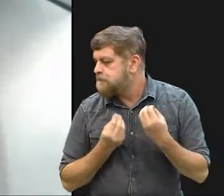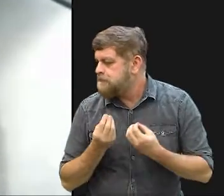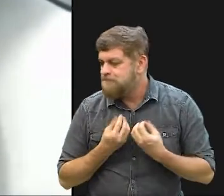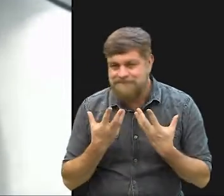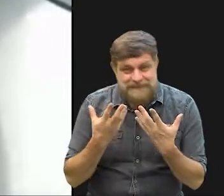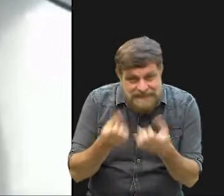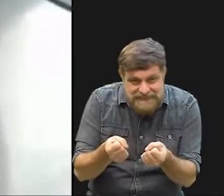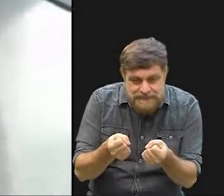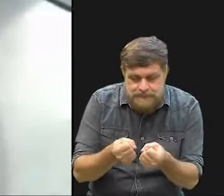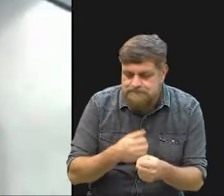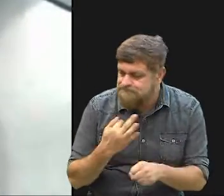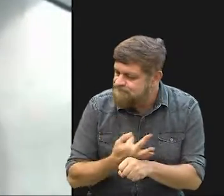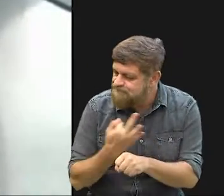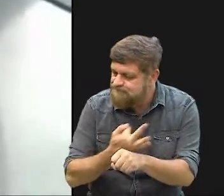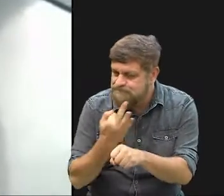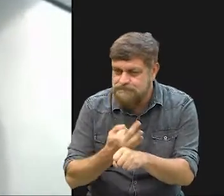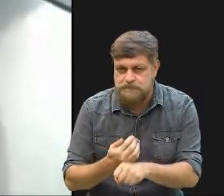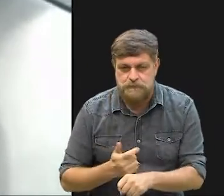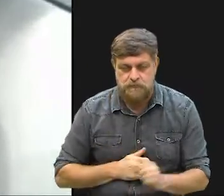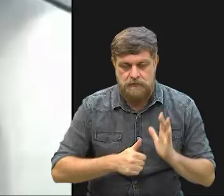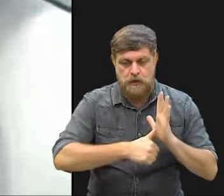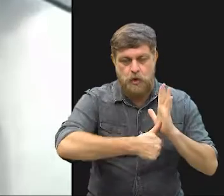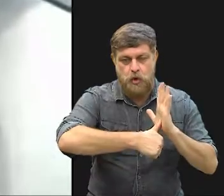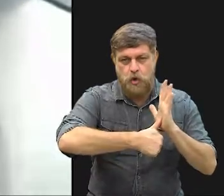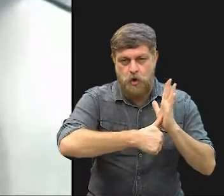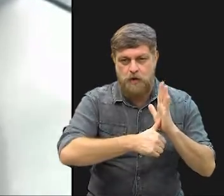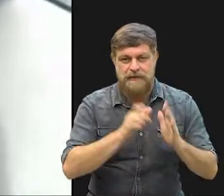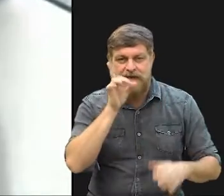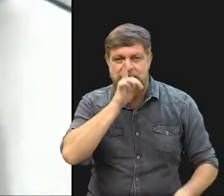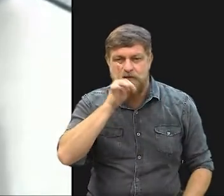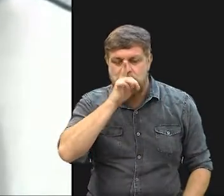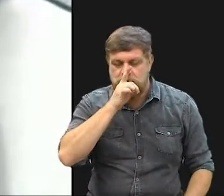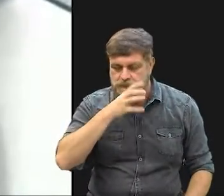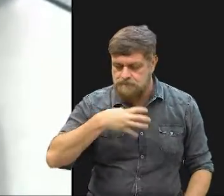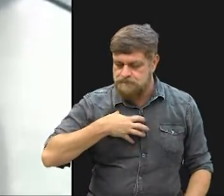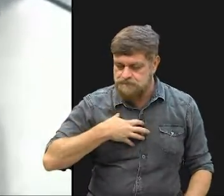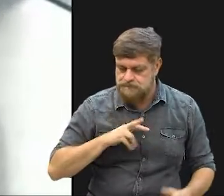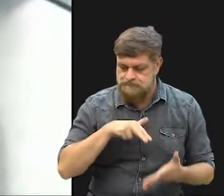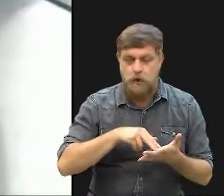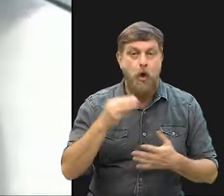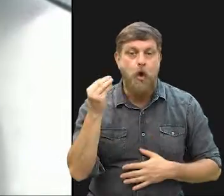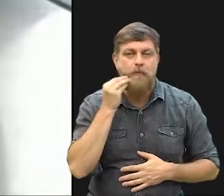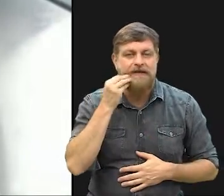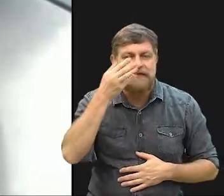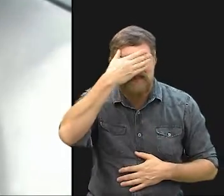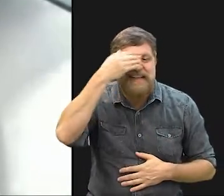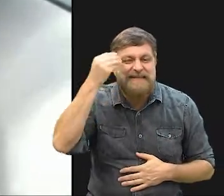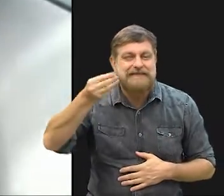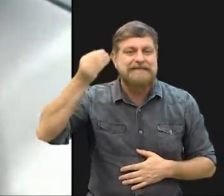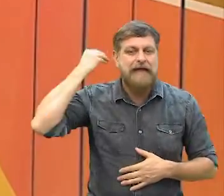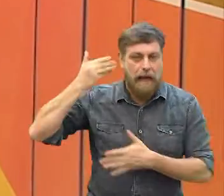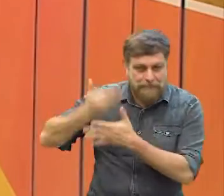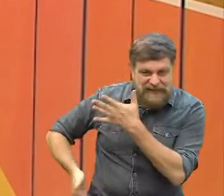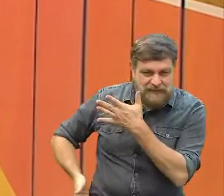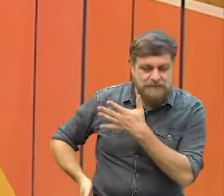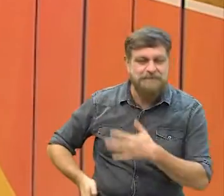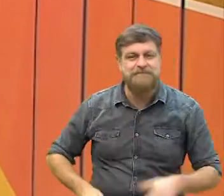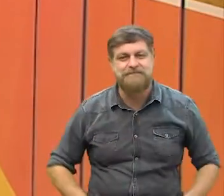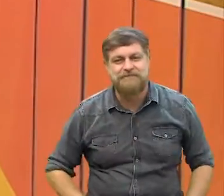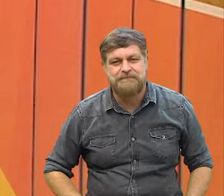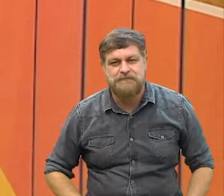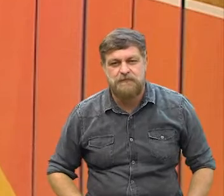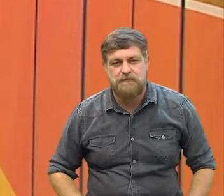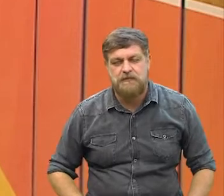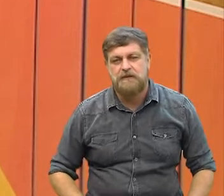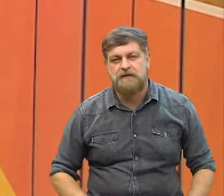engolir. Então, estar em clube no domingo seguinte já me dá a oportunidade de poder esquecer a derrota passada. E aí, então,